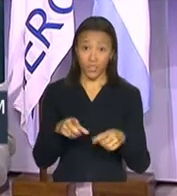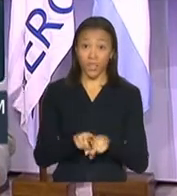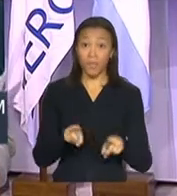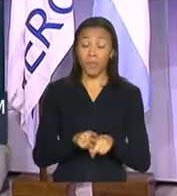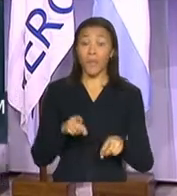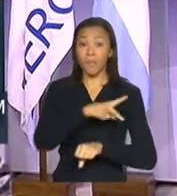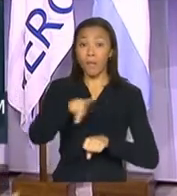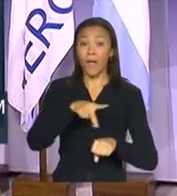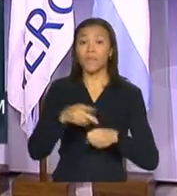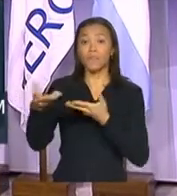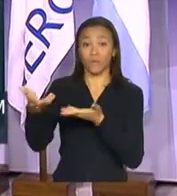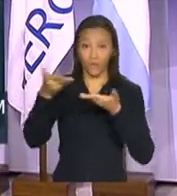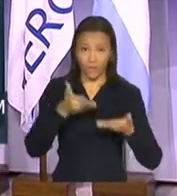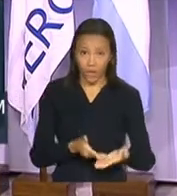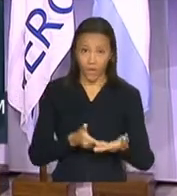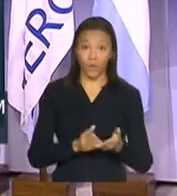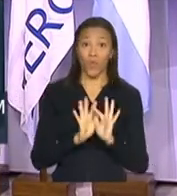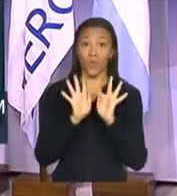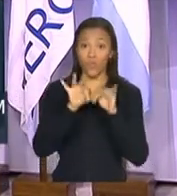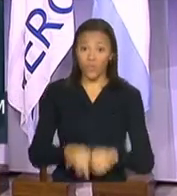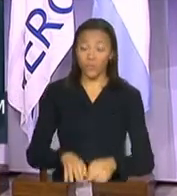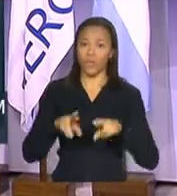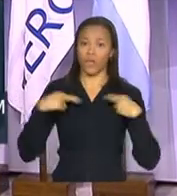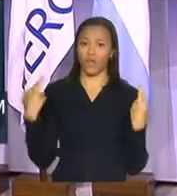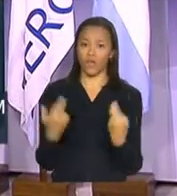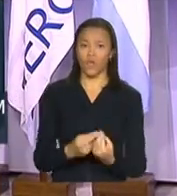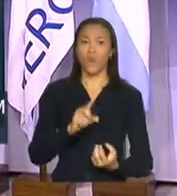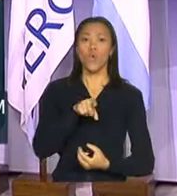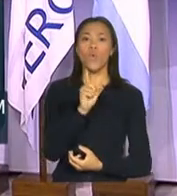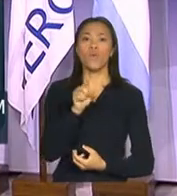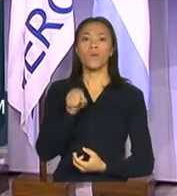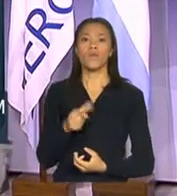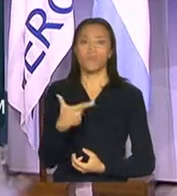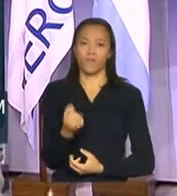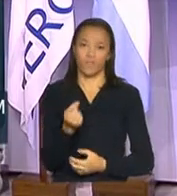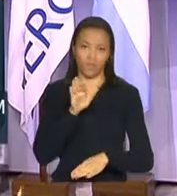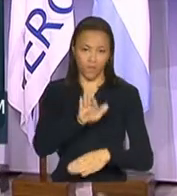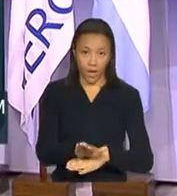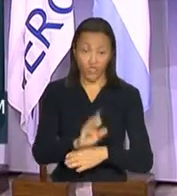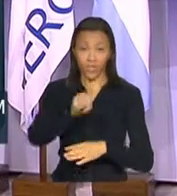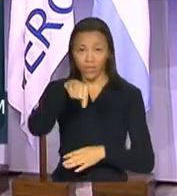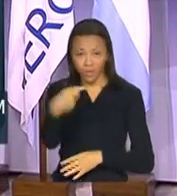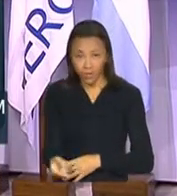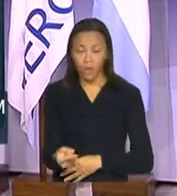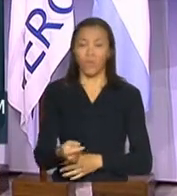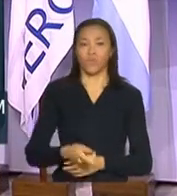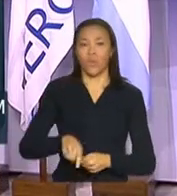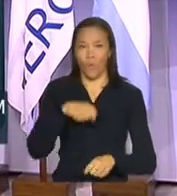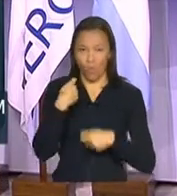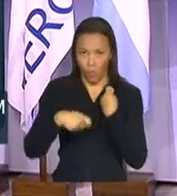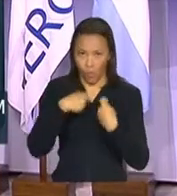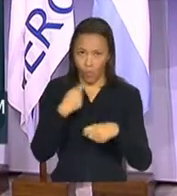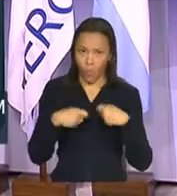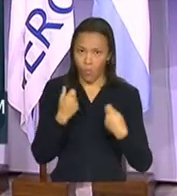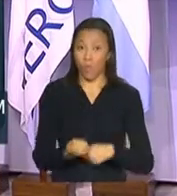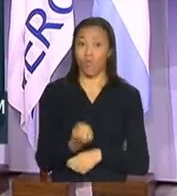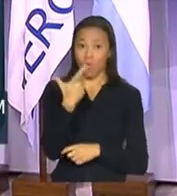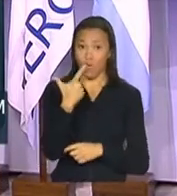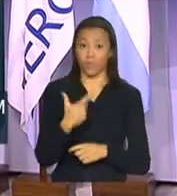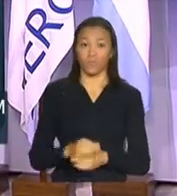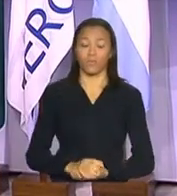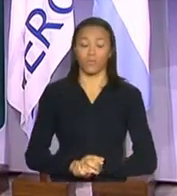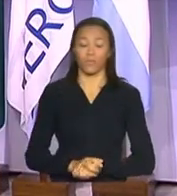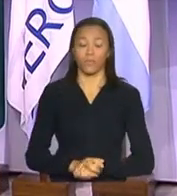convidados. O encerramento está previsto para 1h20 da tarde. Depois tem o almoço oferecido pela presidenta